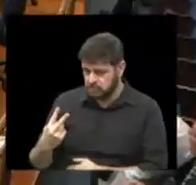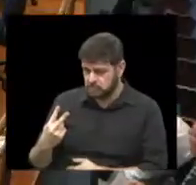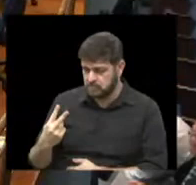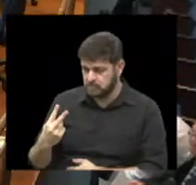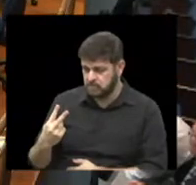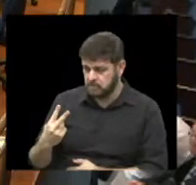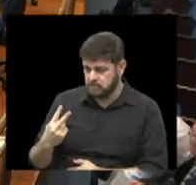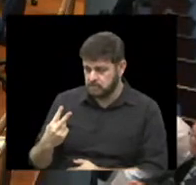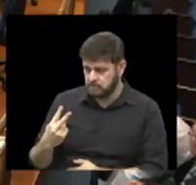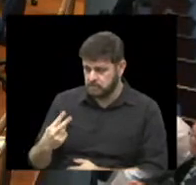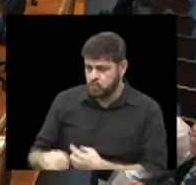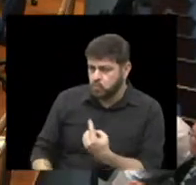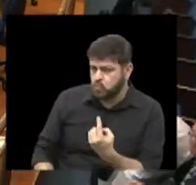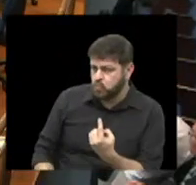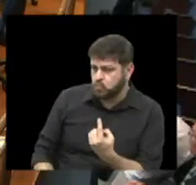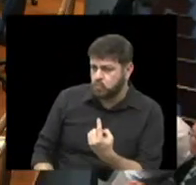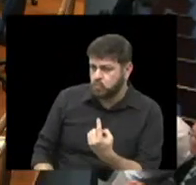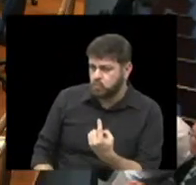só?